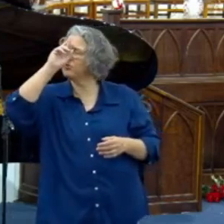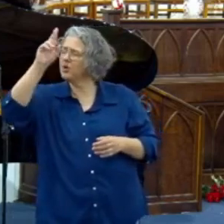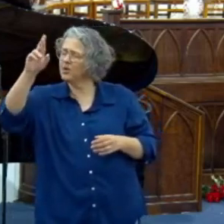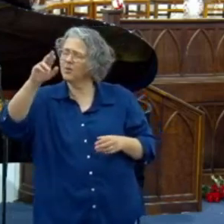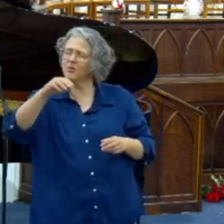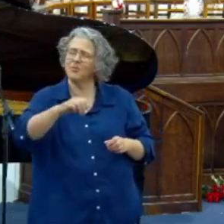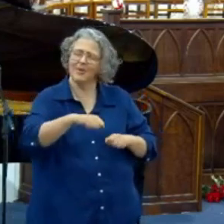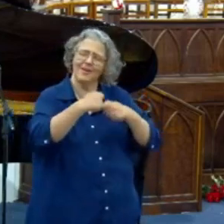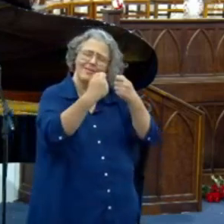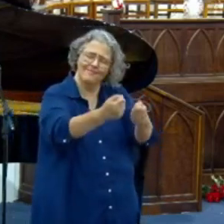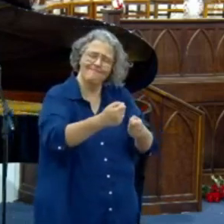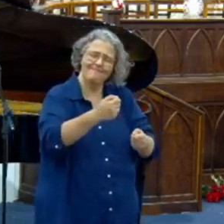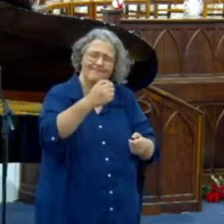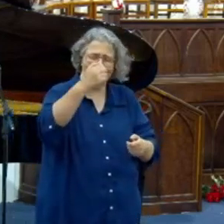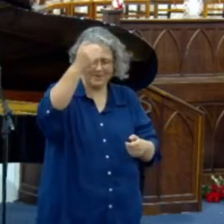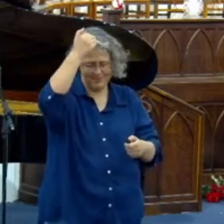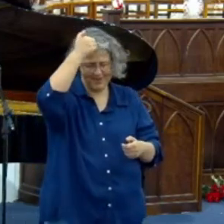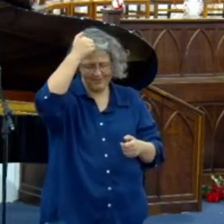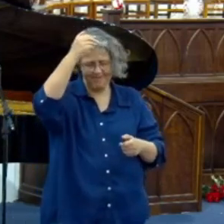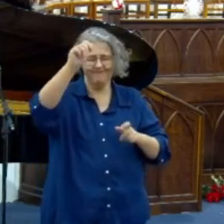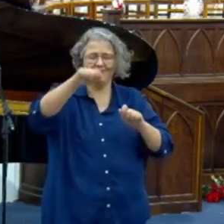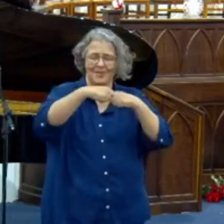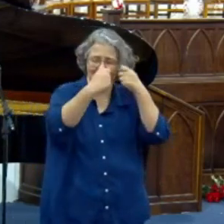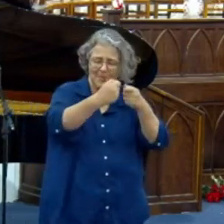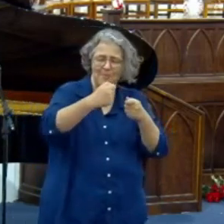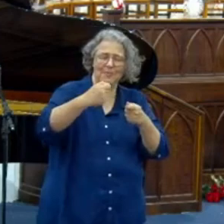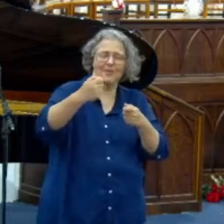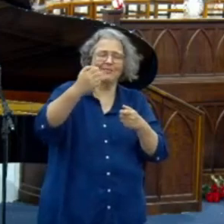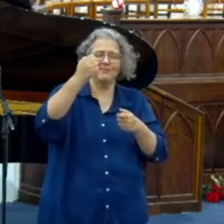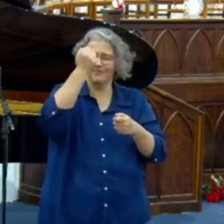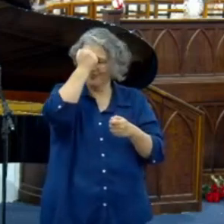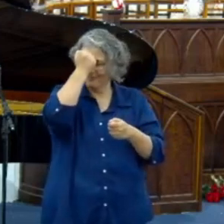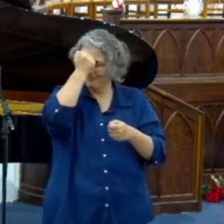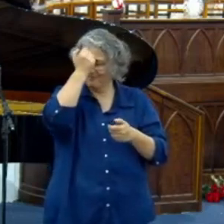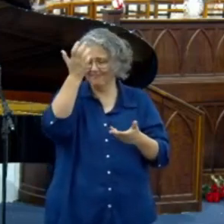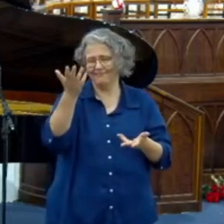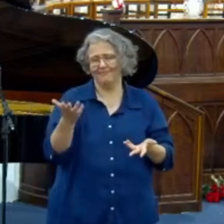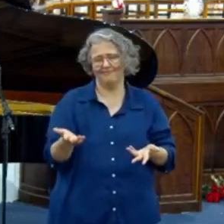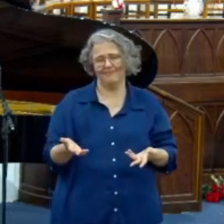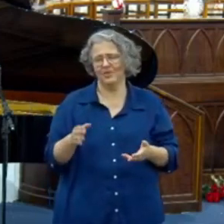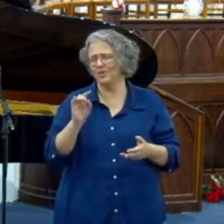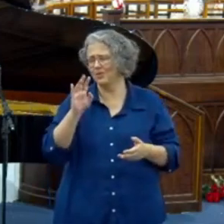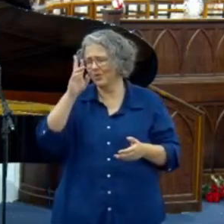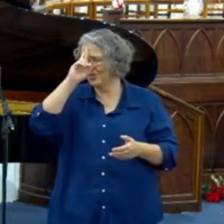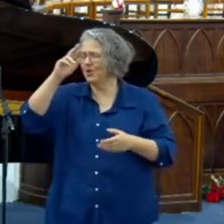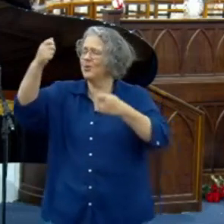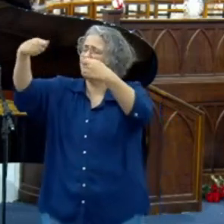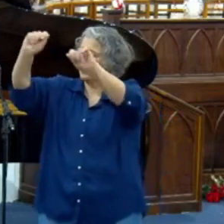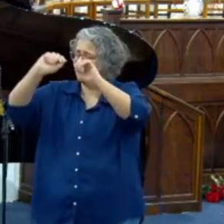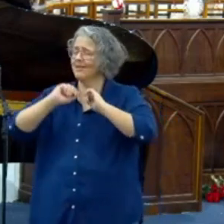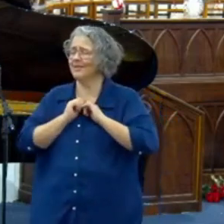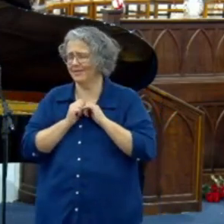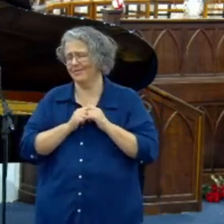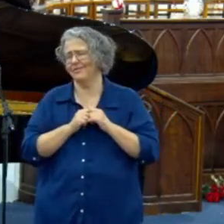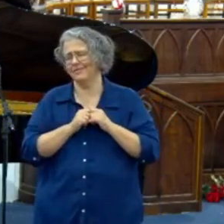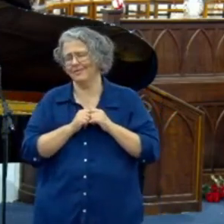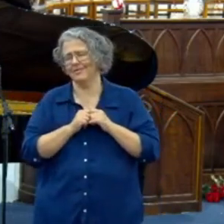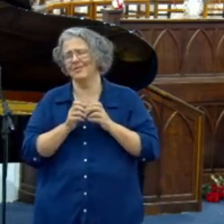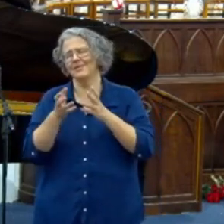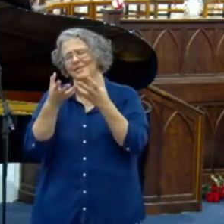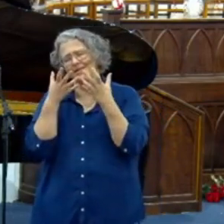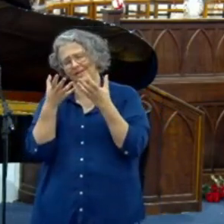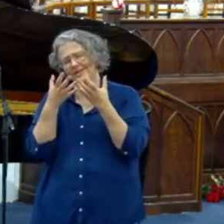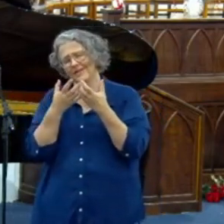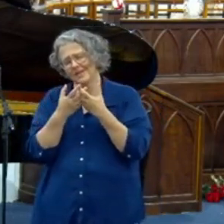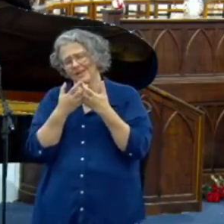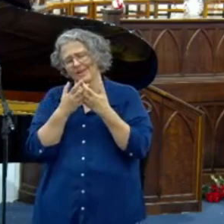negar. Nós cremos nisso, no teu poder, não no nosso. Na tua soberania, não na nossa força. Mas nós cremos